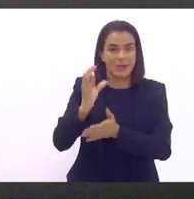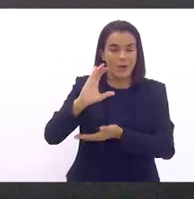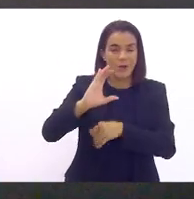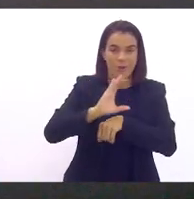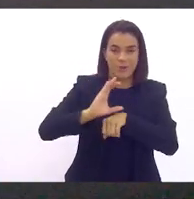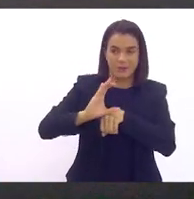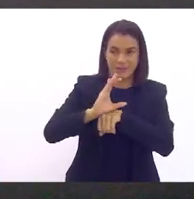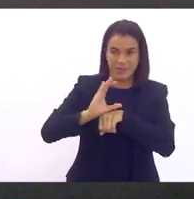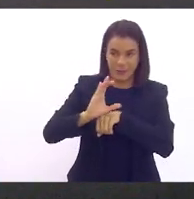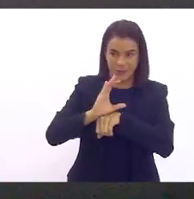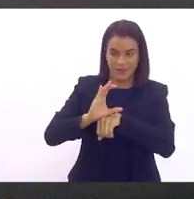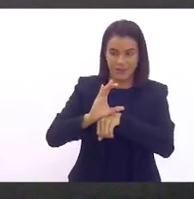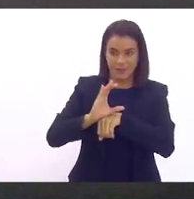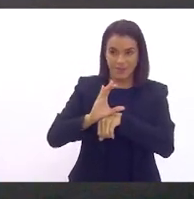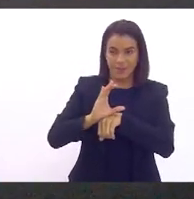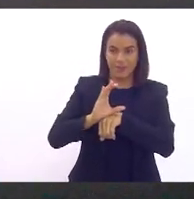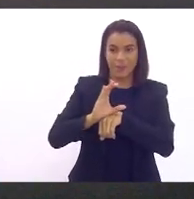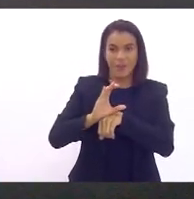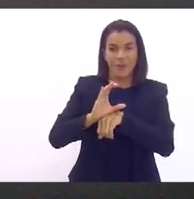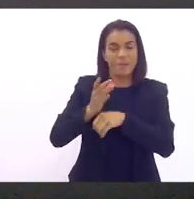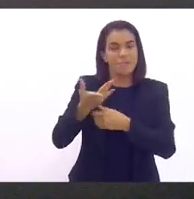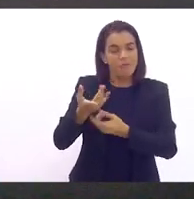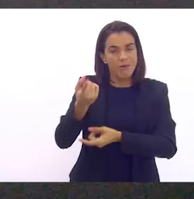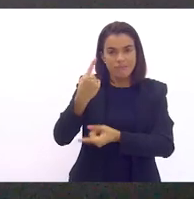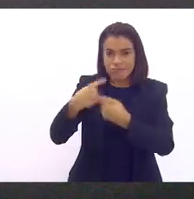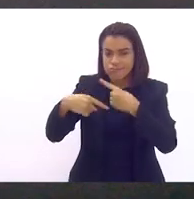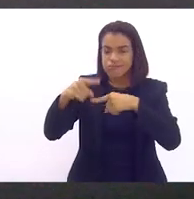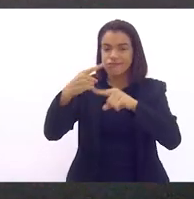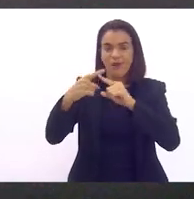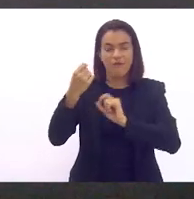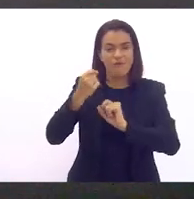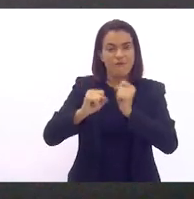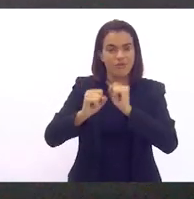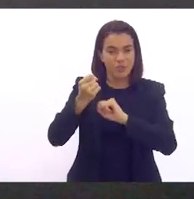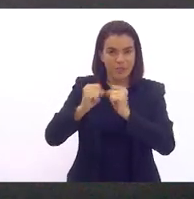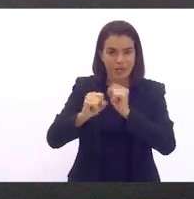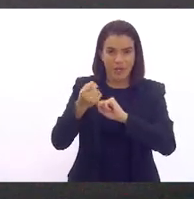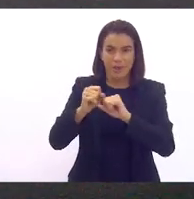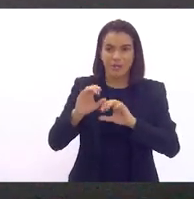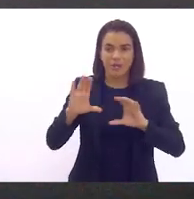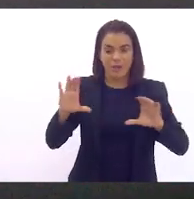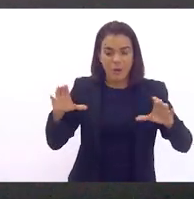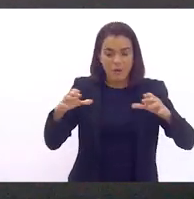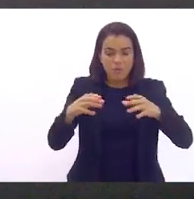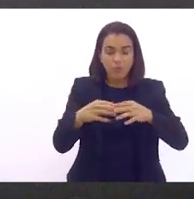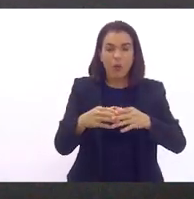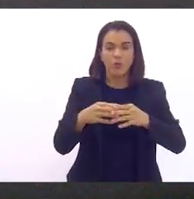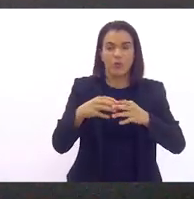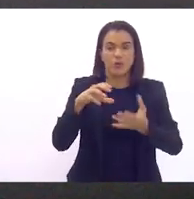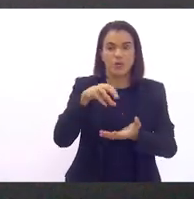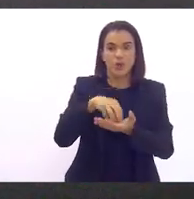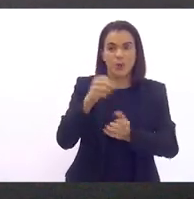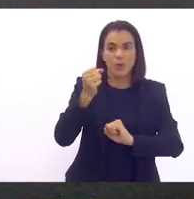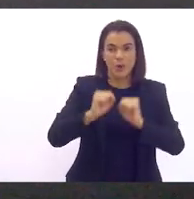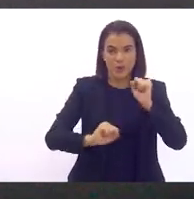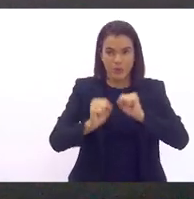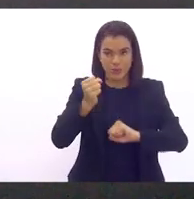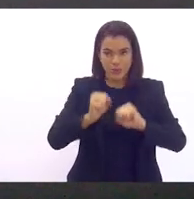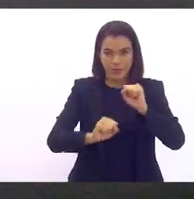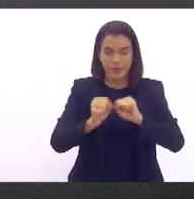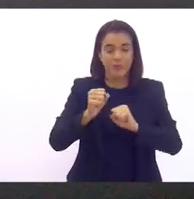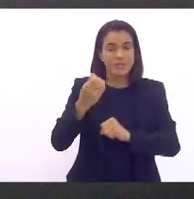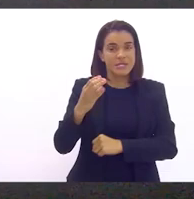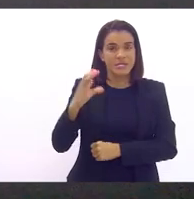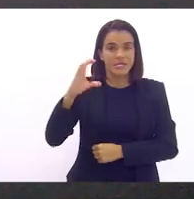instalar esse conselho para botar para funcionar para ter um lugar que reúna a sociedade e o setor produtivo setor científico e